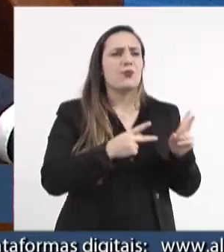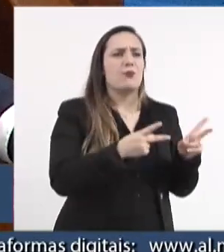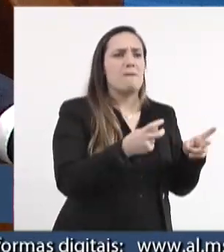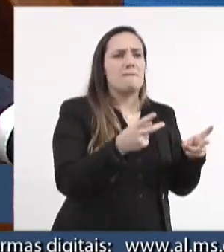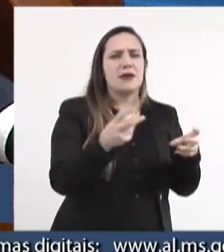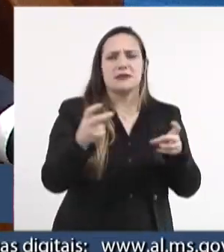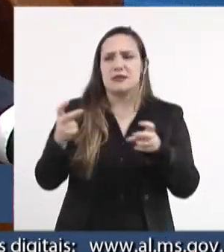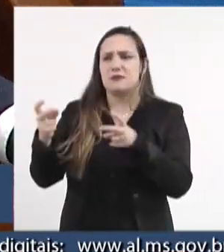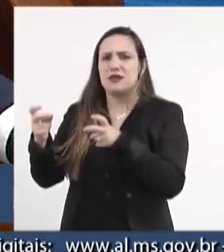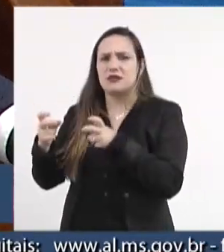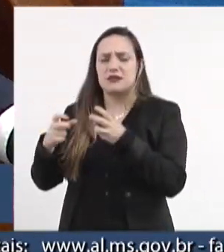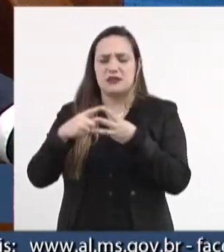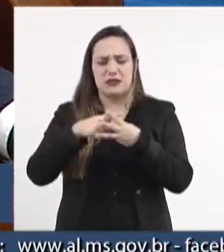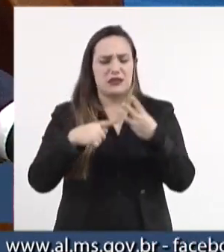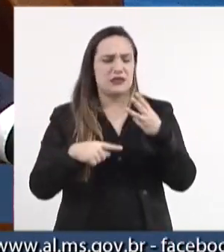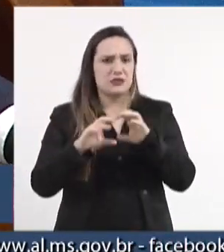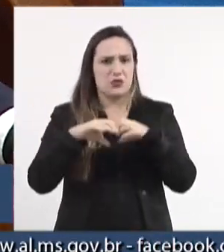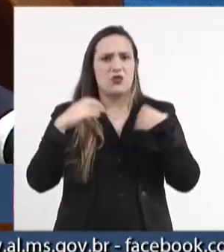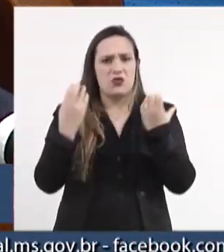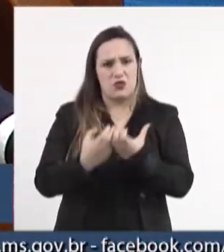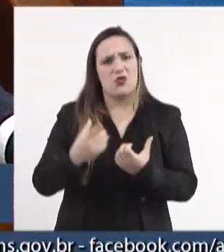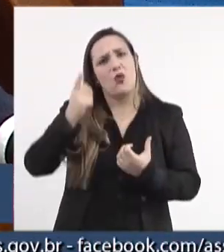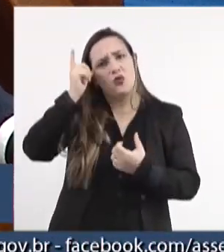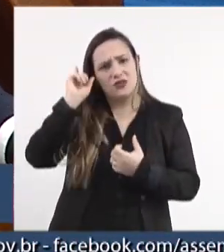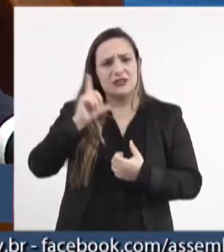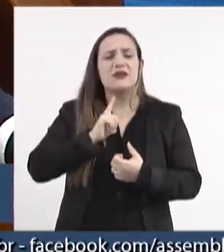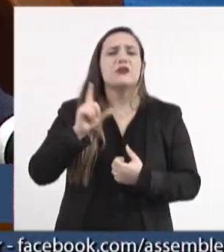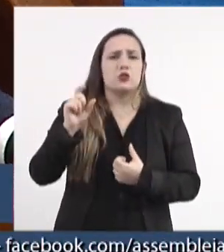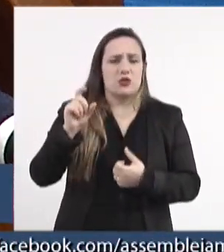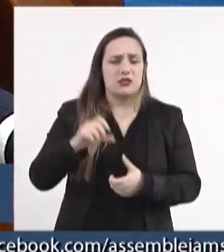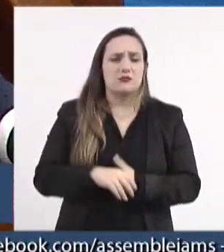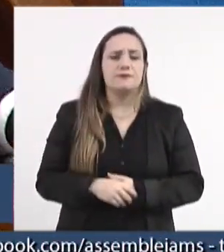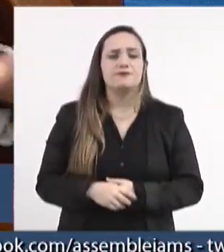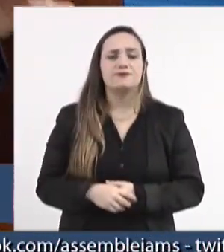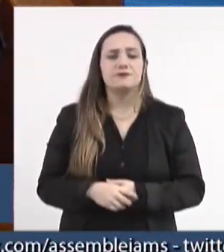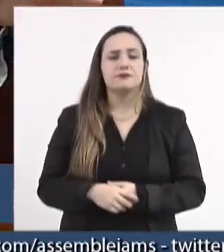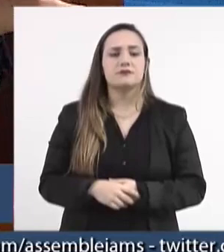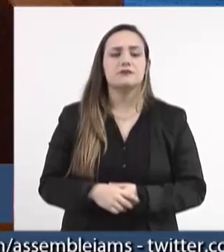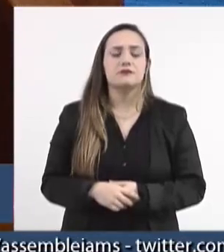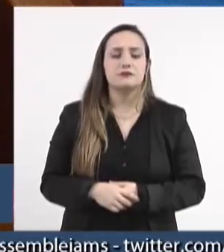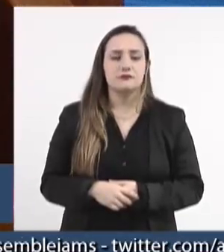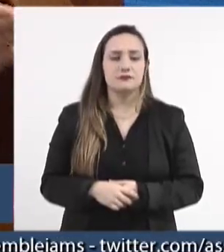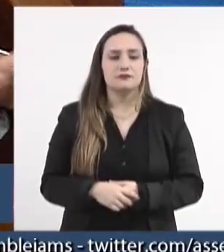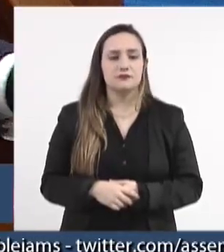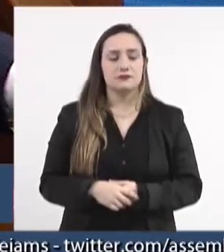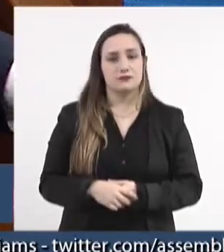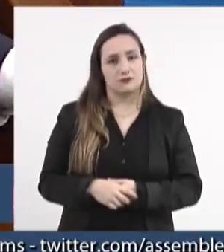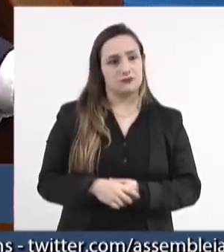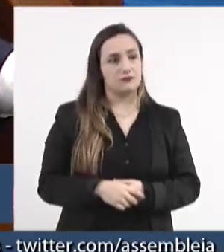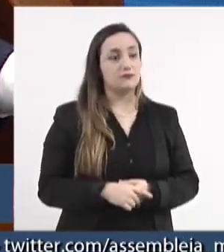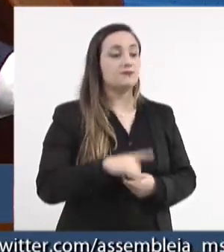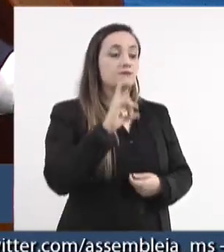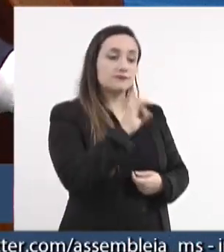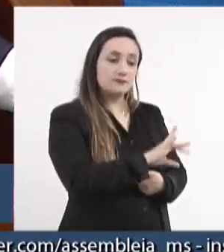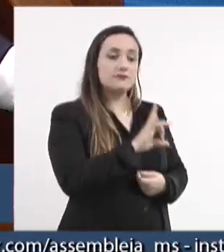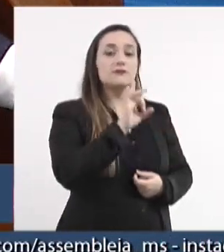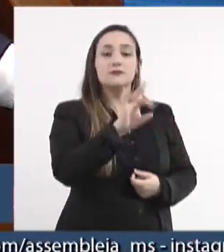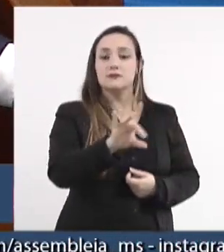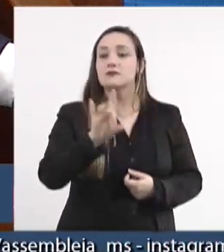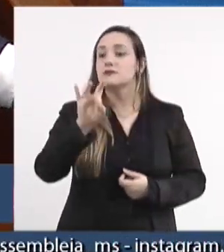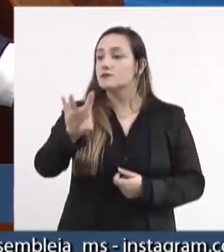que participei, e ontem foi a de Dourados, que cada região